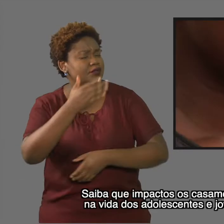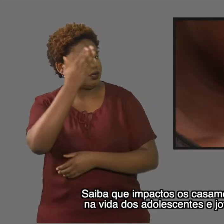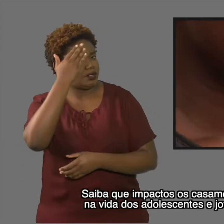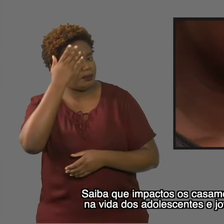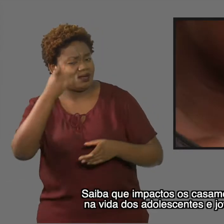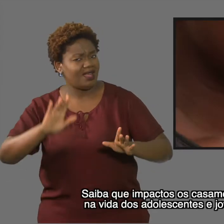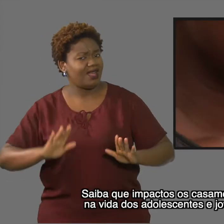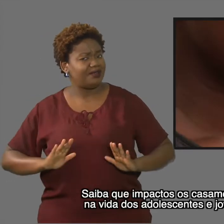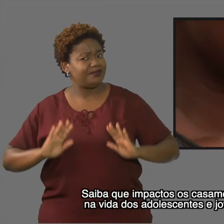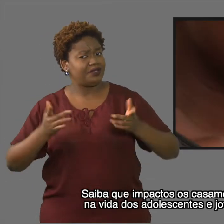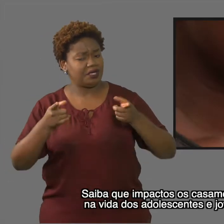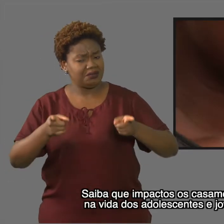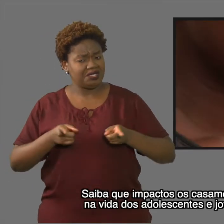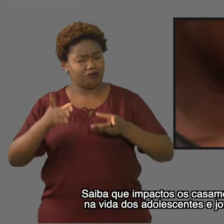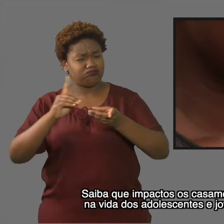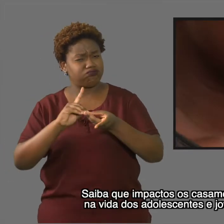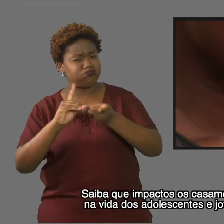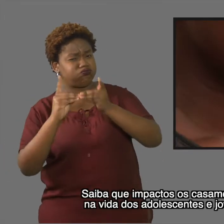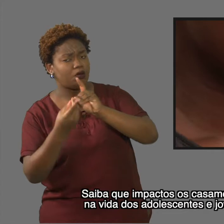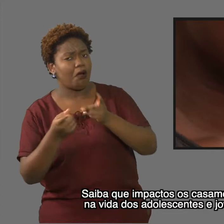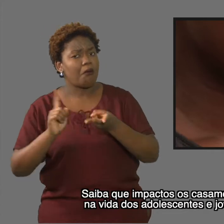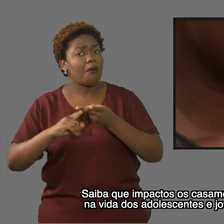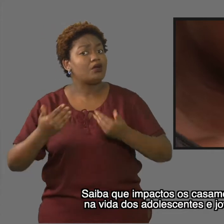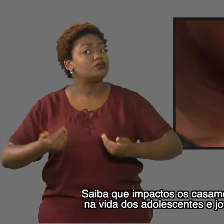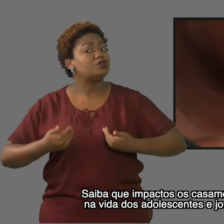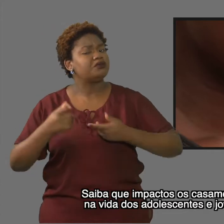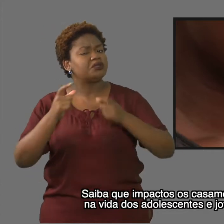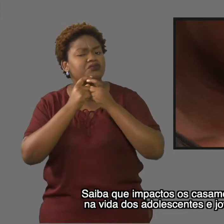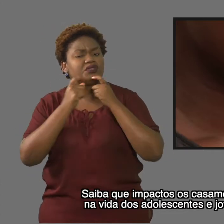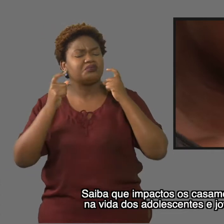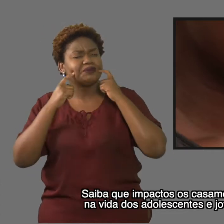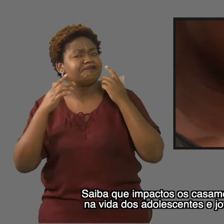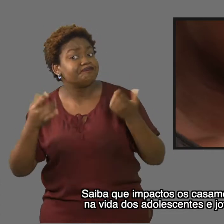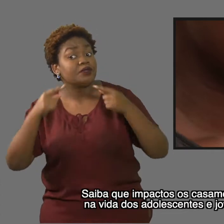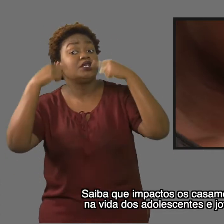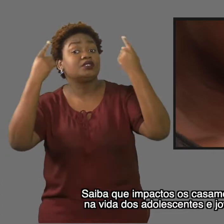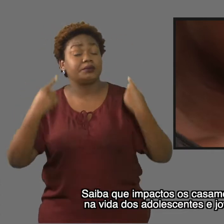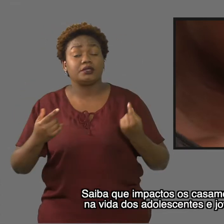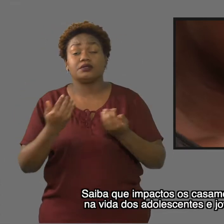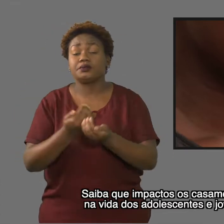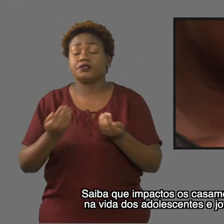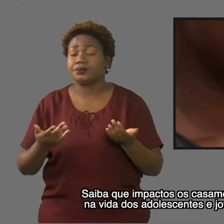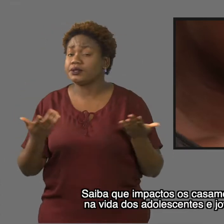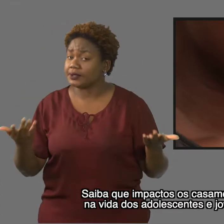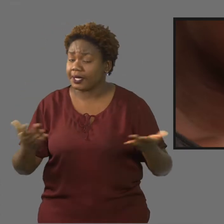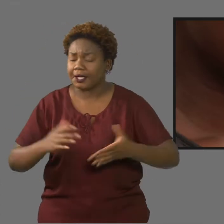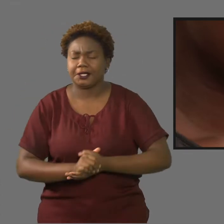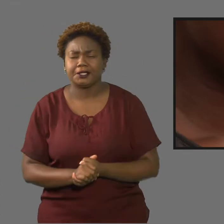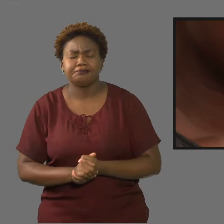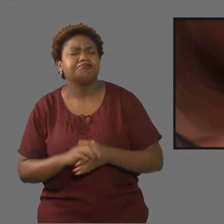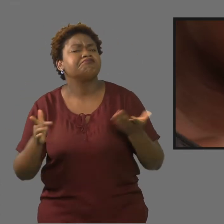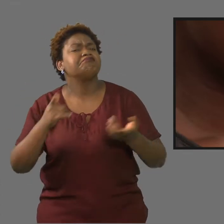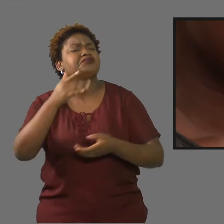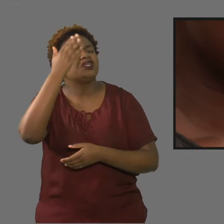Saiba que impactos os casamentos prematuros têm na vida dos adolescentes e jovens moçambicanos.